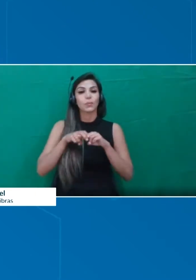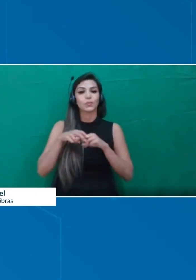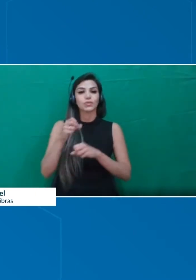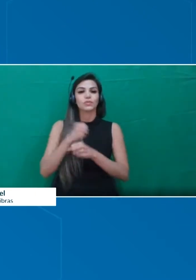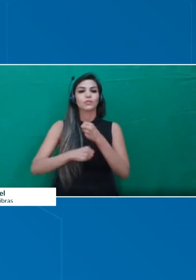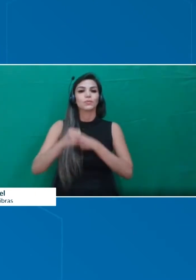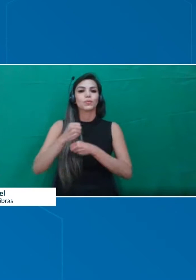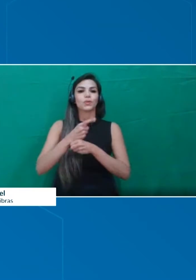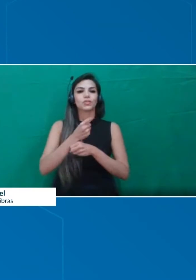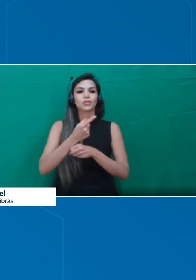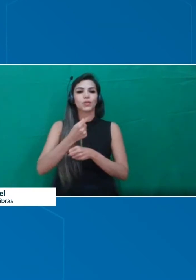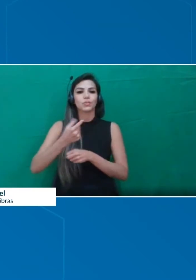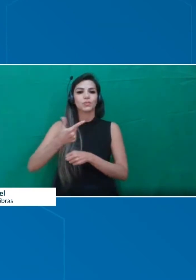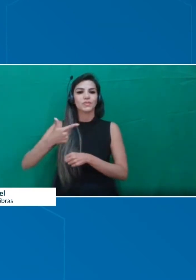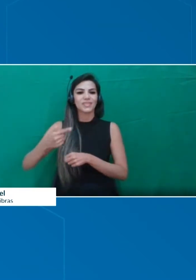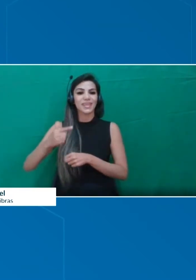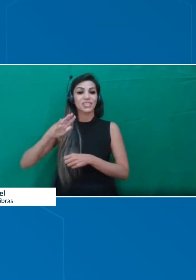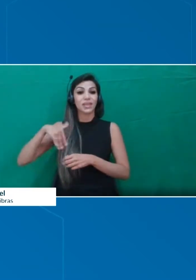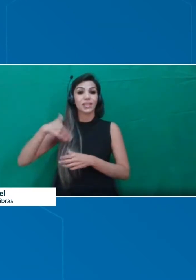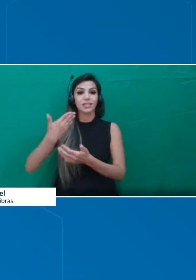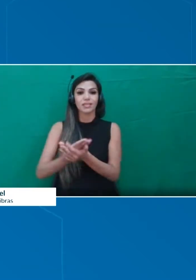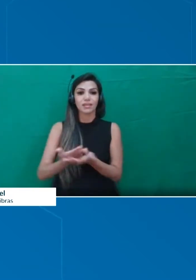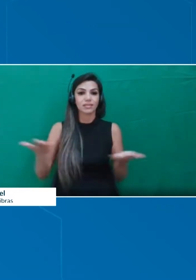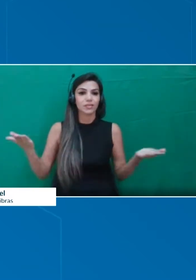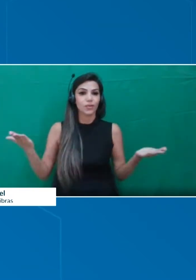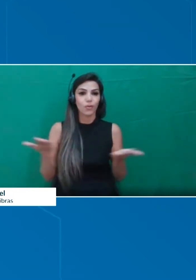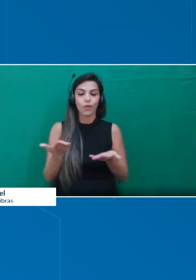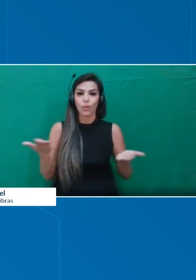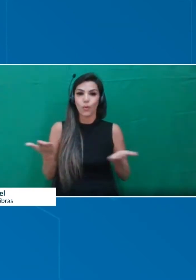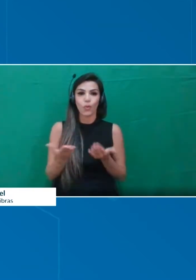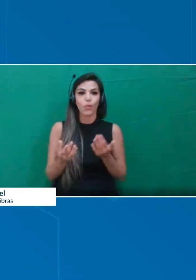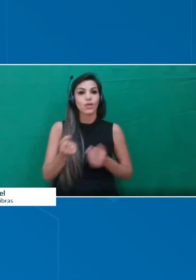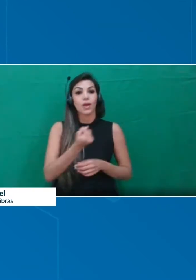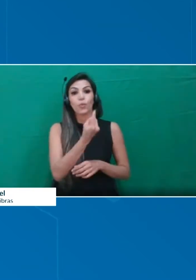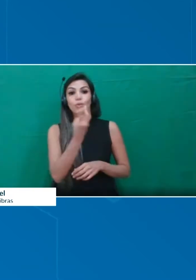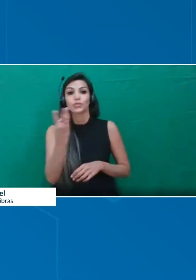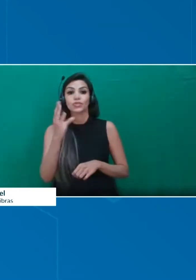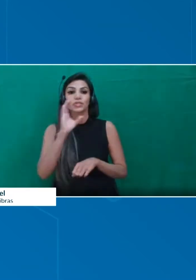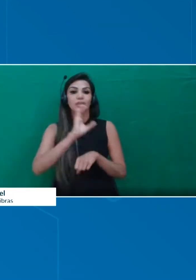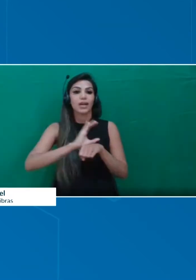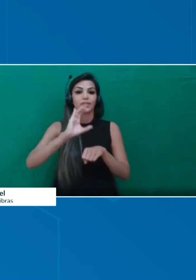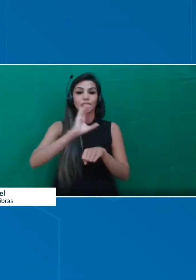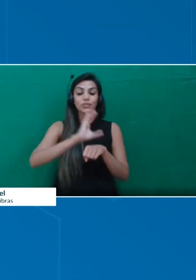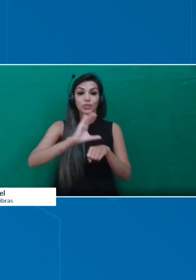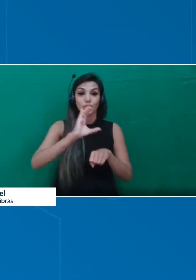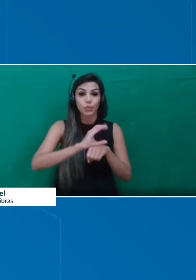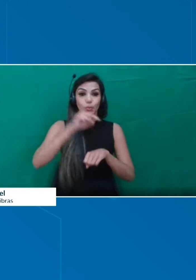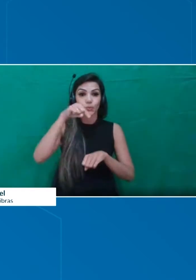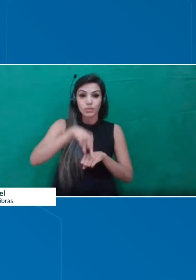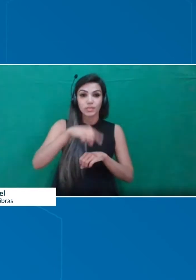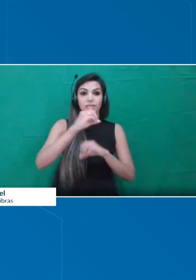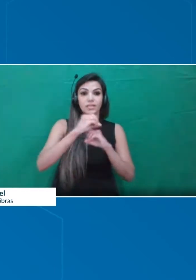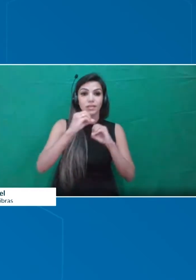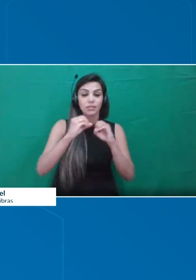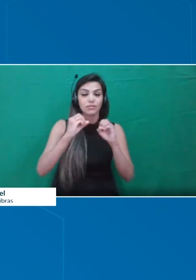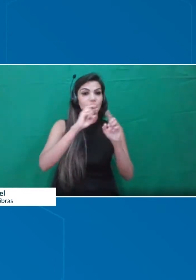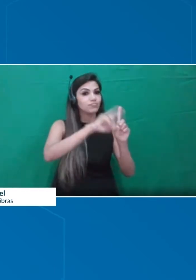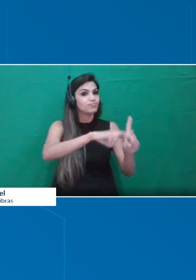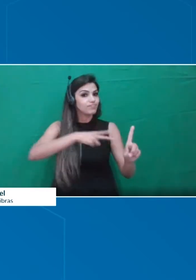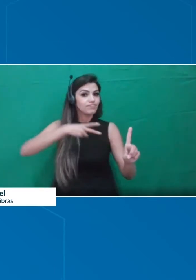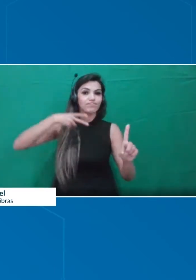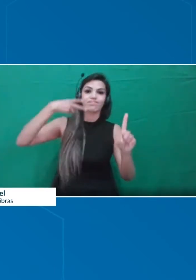cá, nós dobramos o número de cursos que nós ofertamos. Dobramos, né? Áreas do